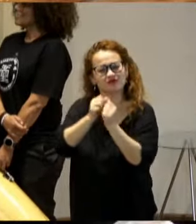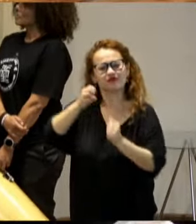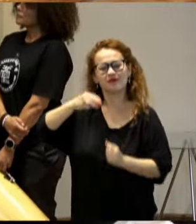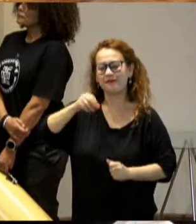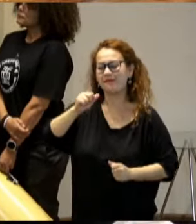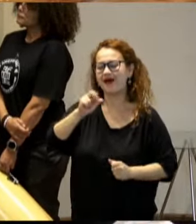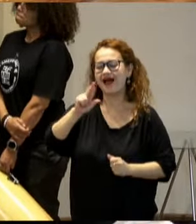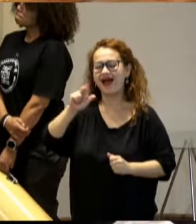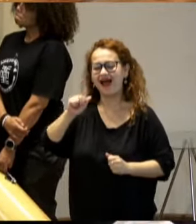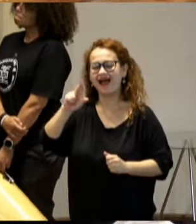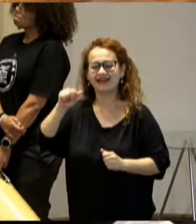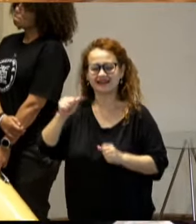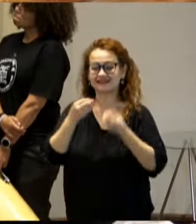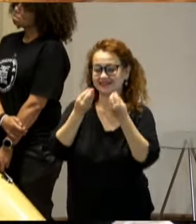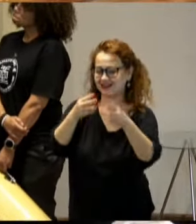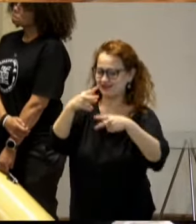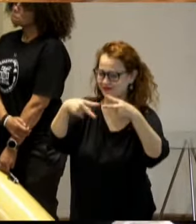presente.